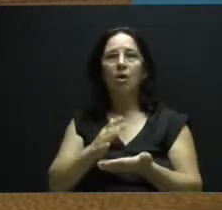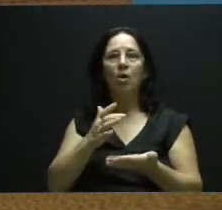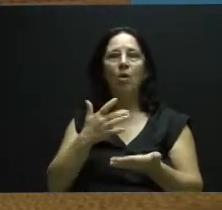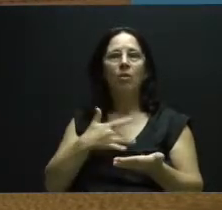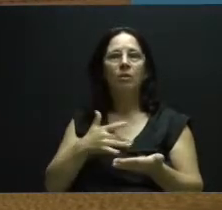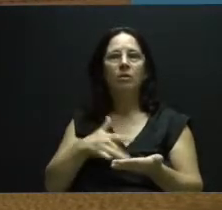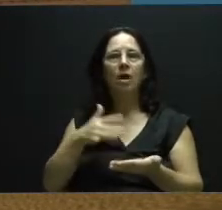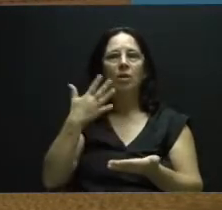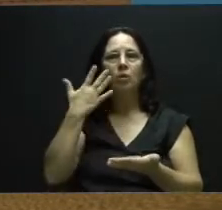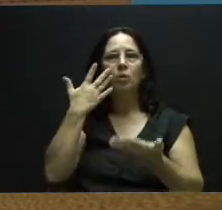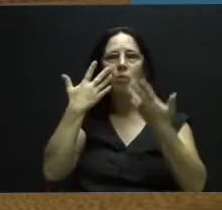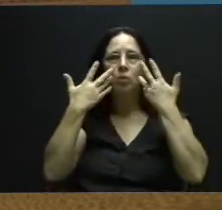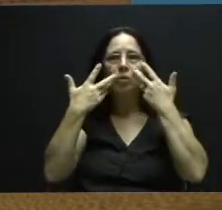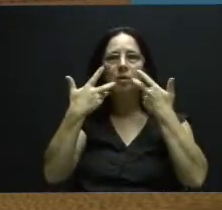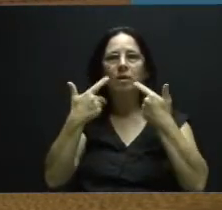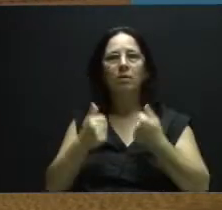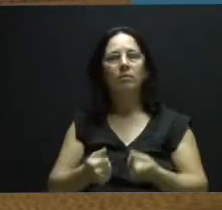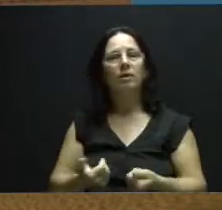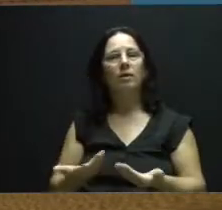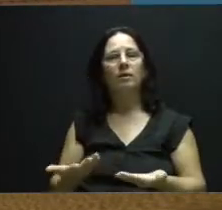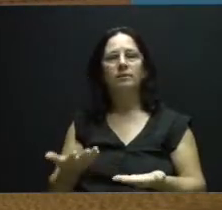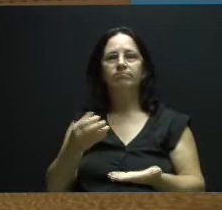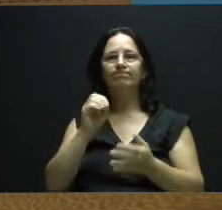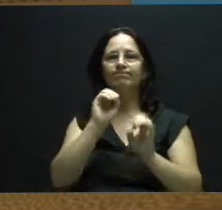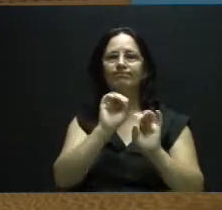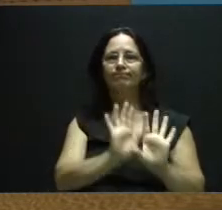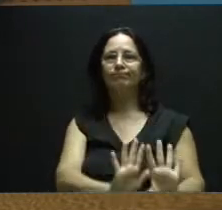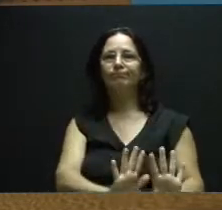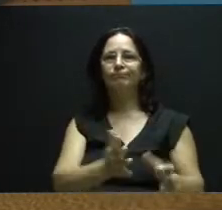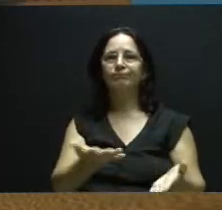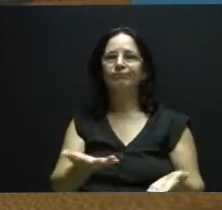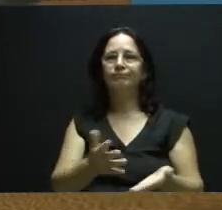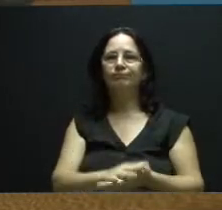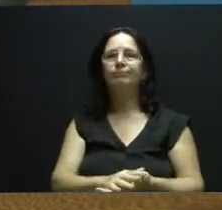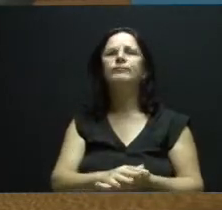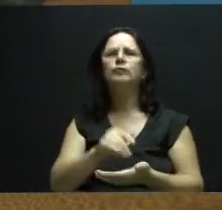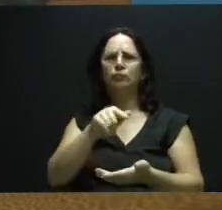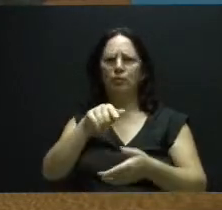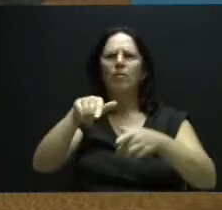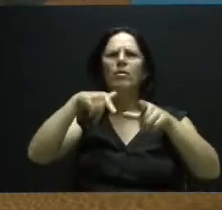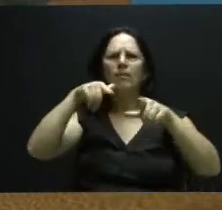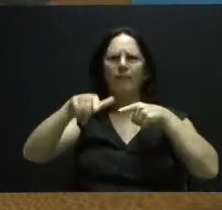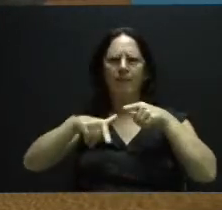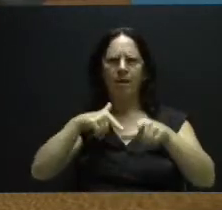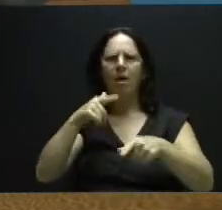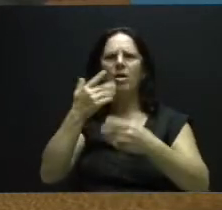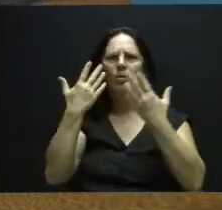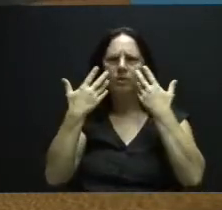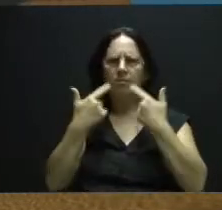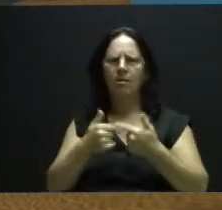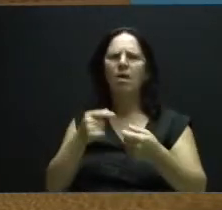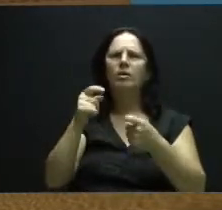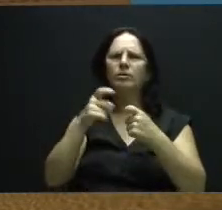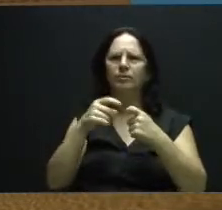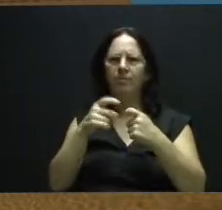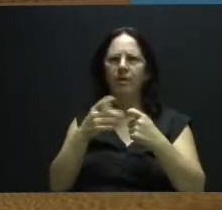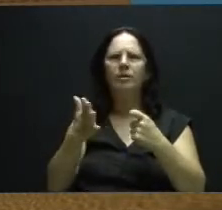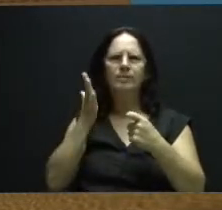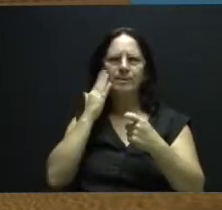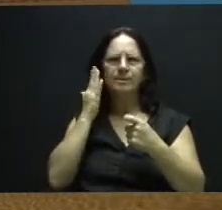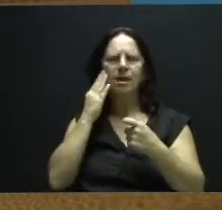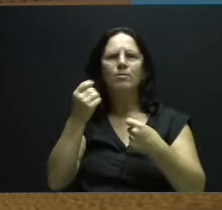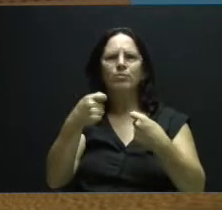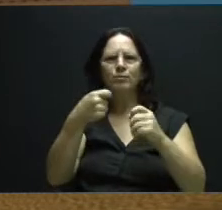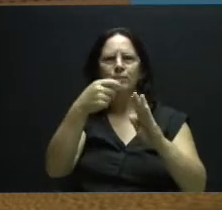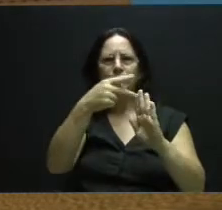animais infelizmente tomei celebrado antes só trabalha com o animal foi médico sabe a necessidade de se esse projeto